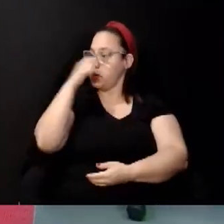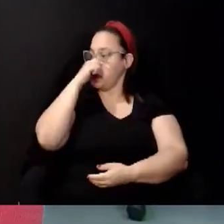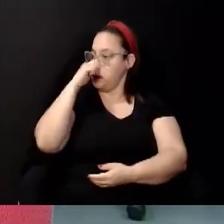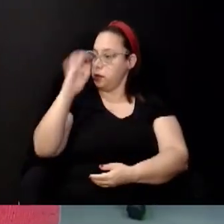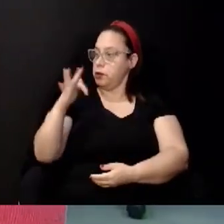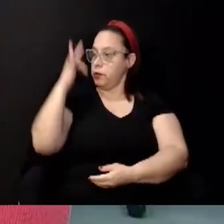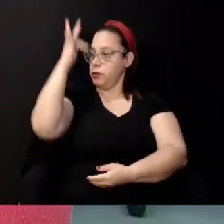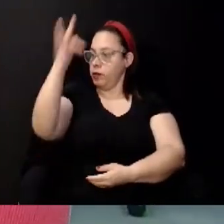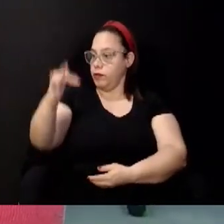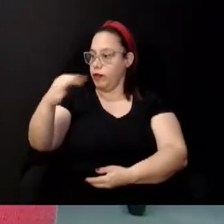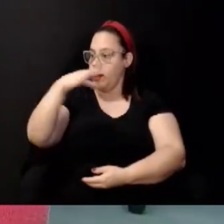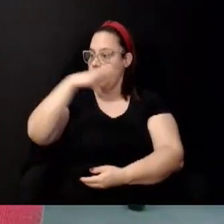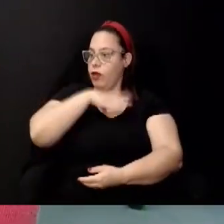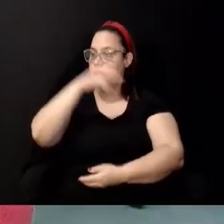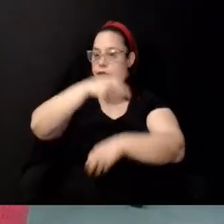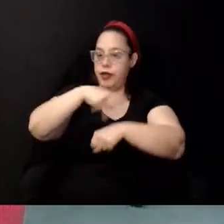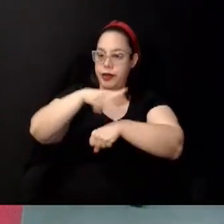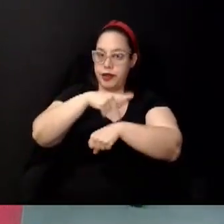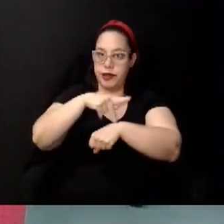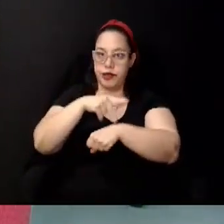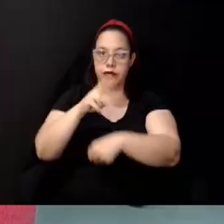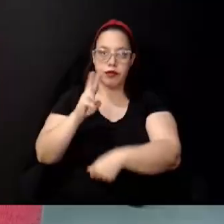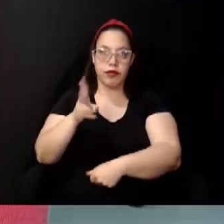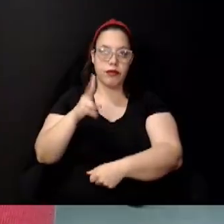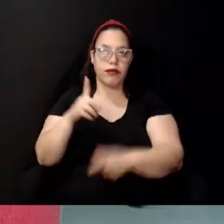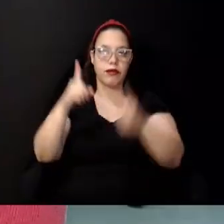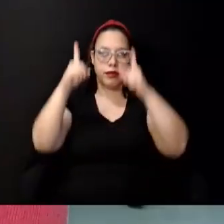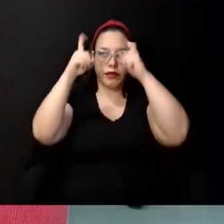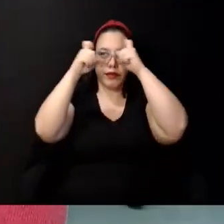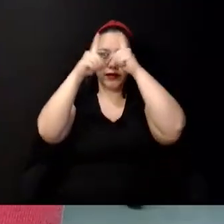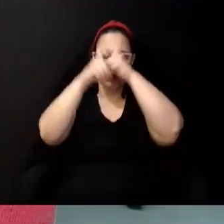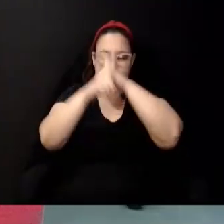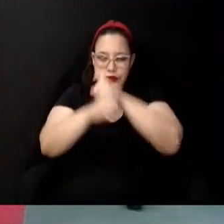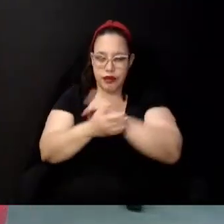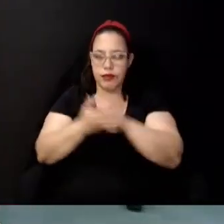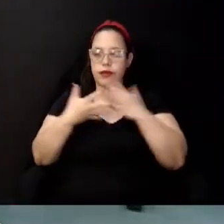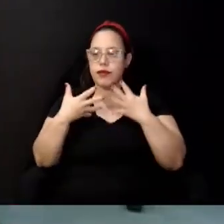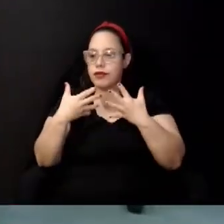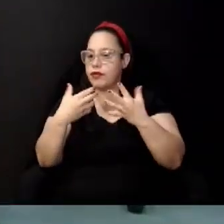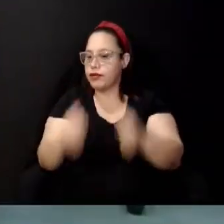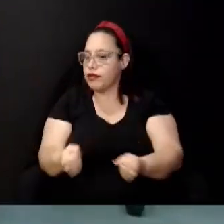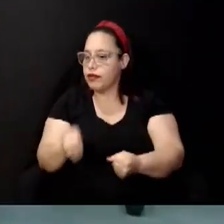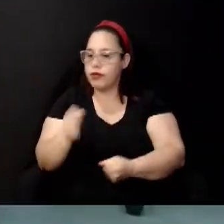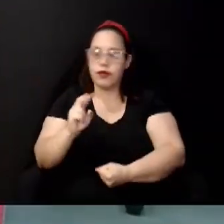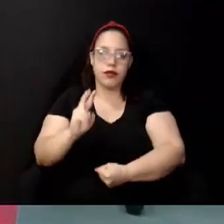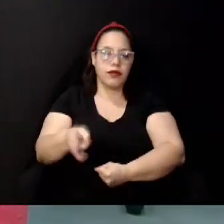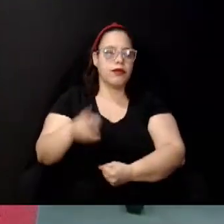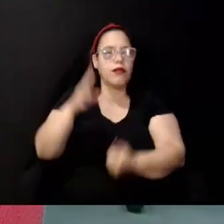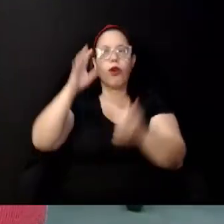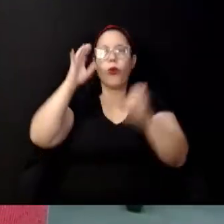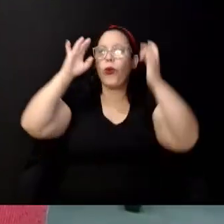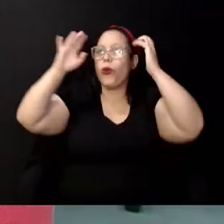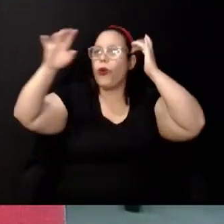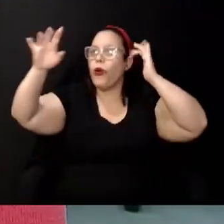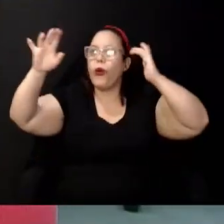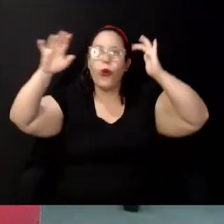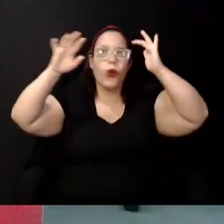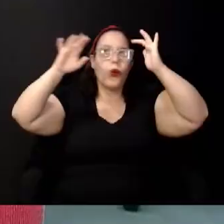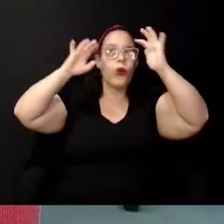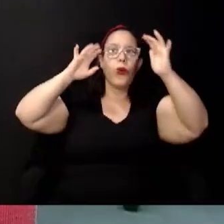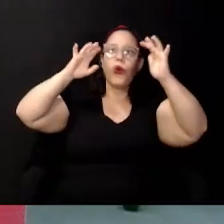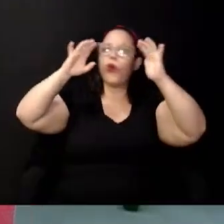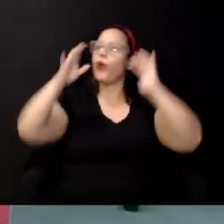nosso país. É sempre um grande desafio acolhê-los, sempre com muitas ideias, com